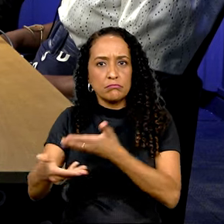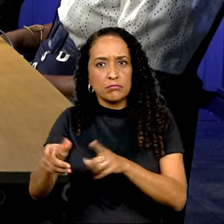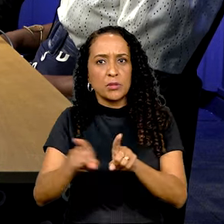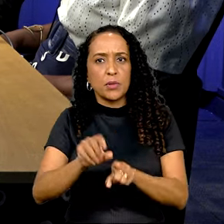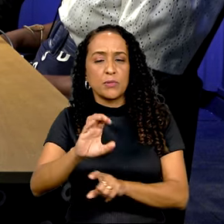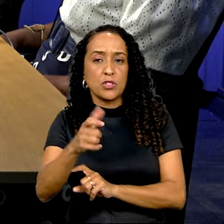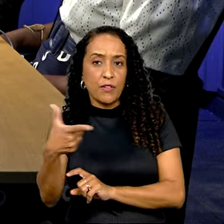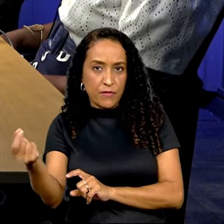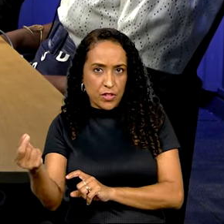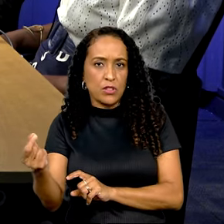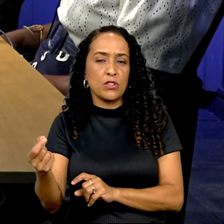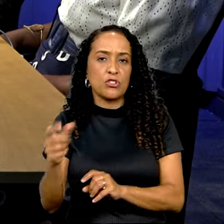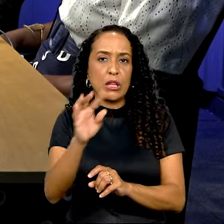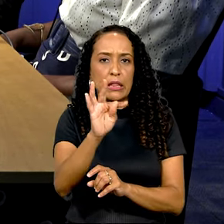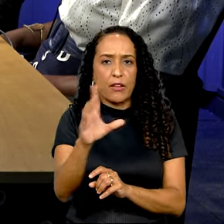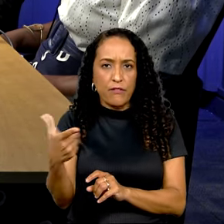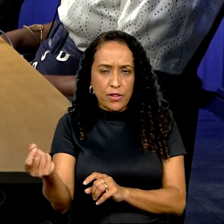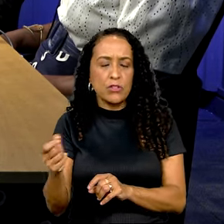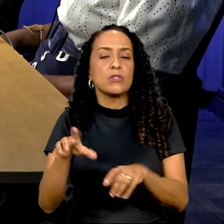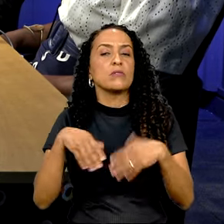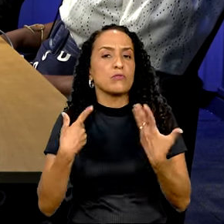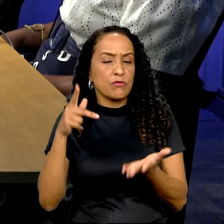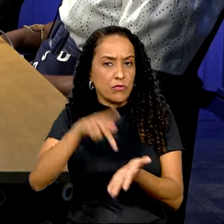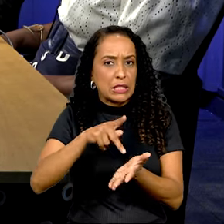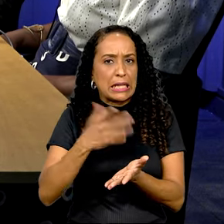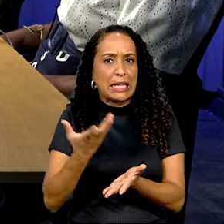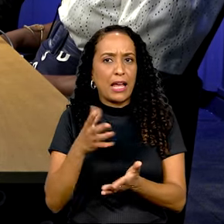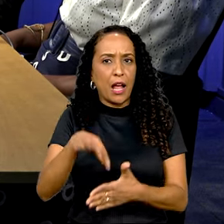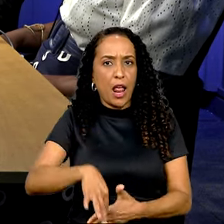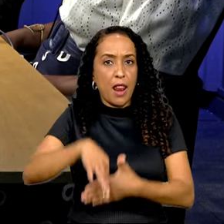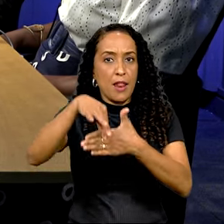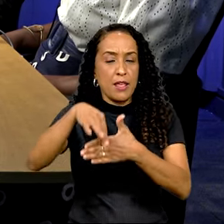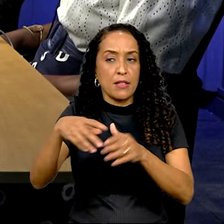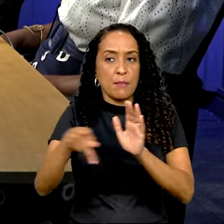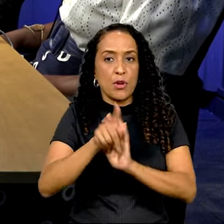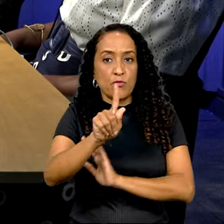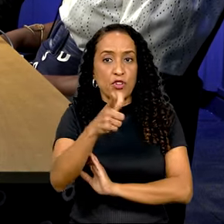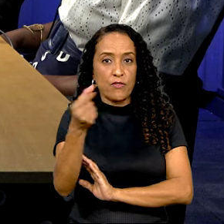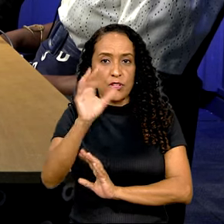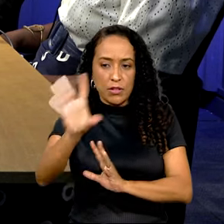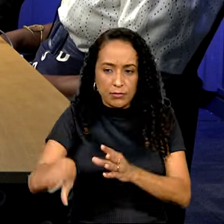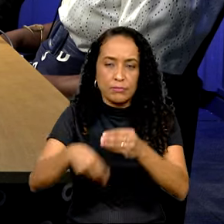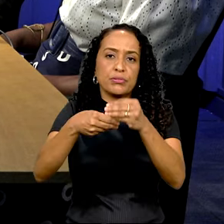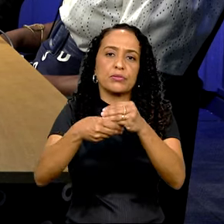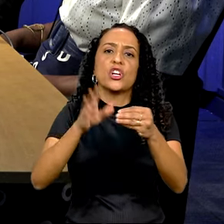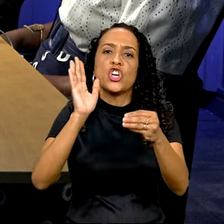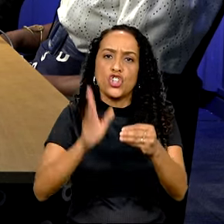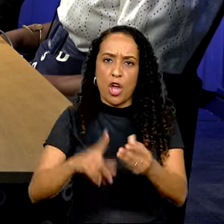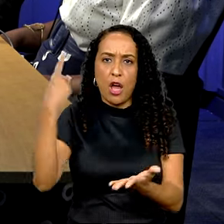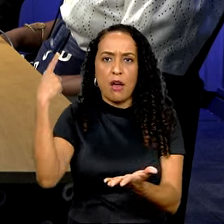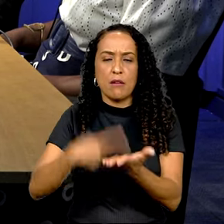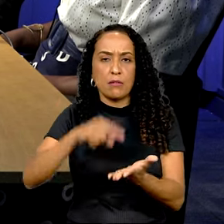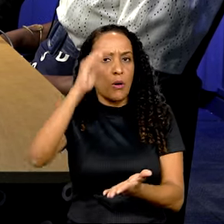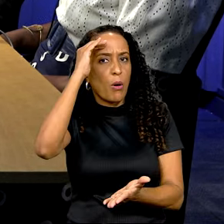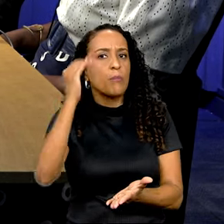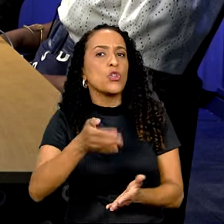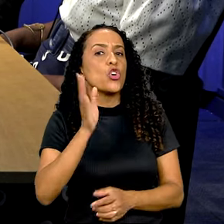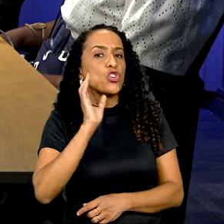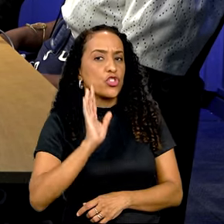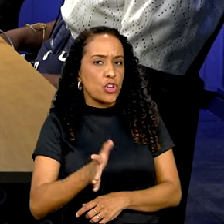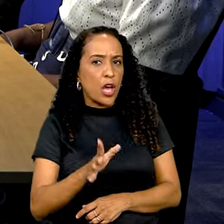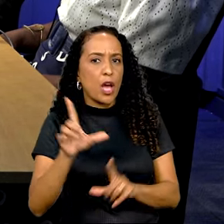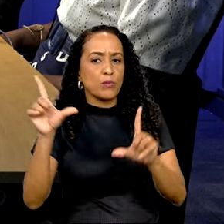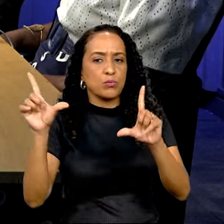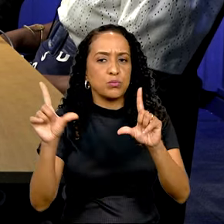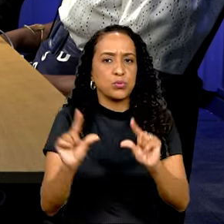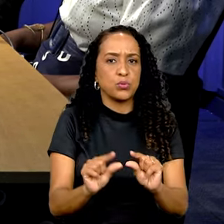por C20 por T20 a gente realmente quer que a liderança do G20 implemente o que ela já se comprometeu ela já se